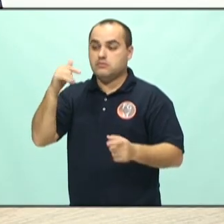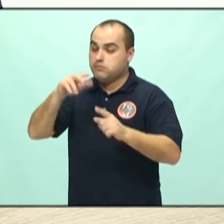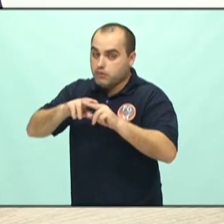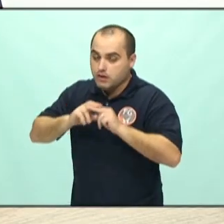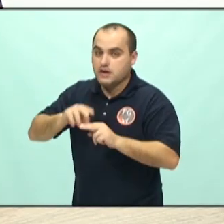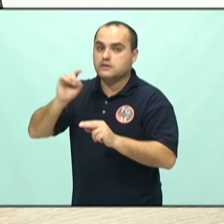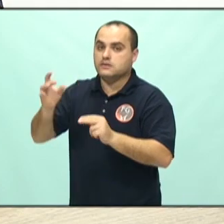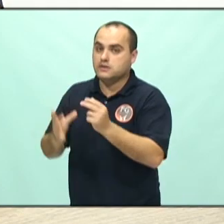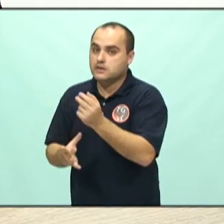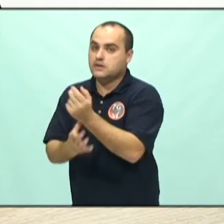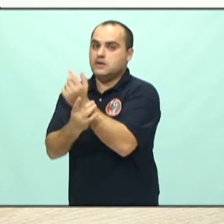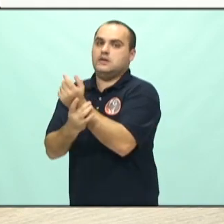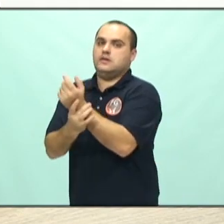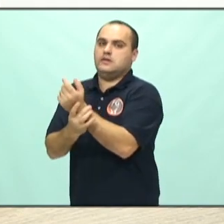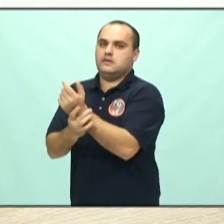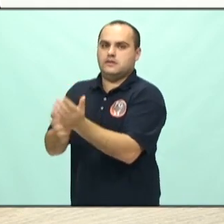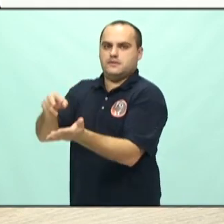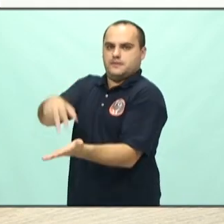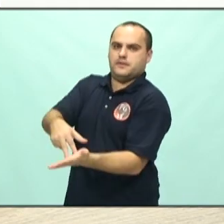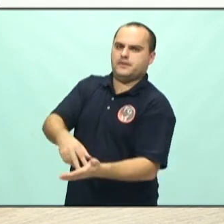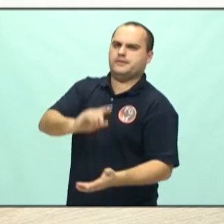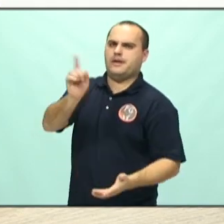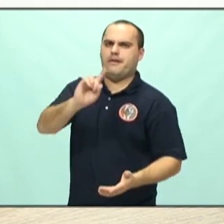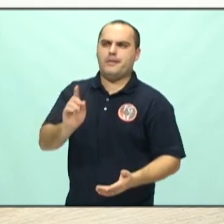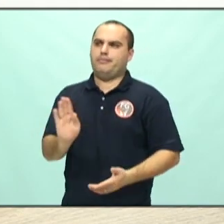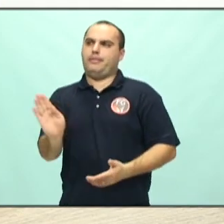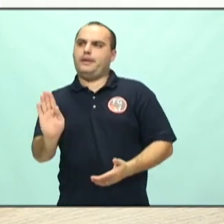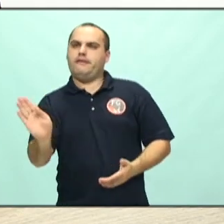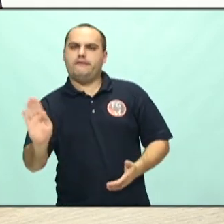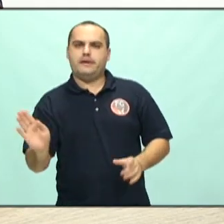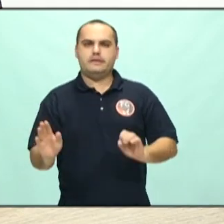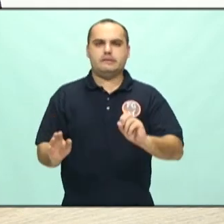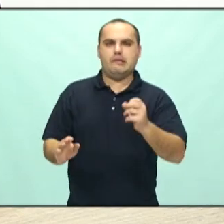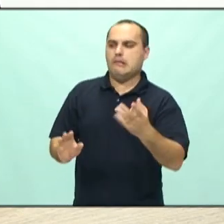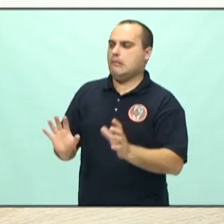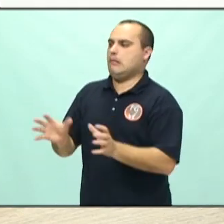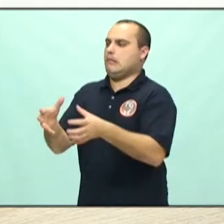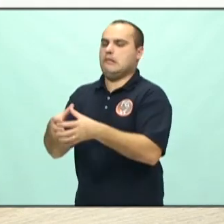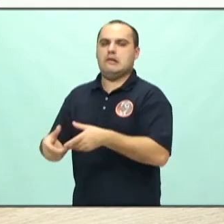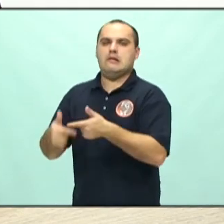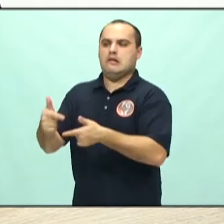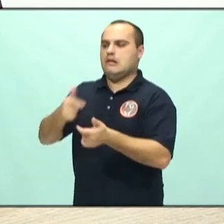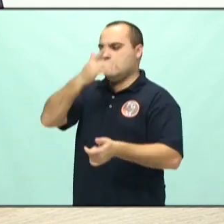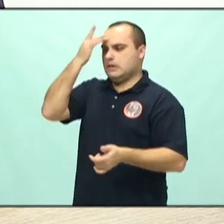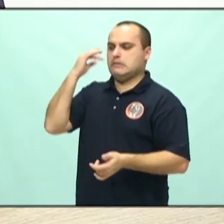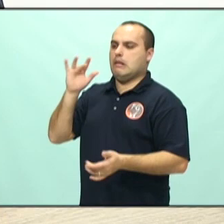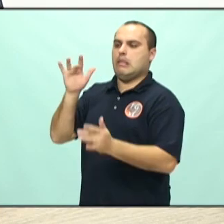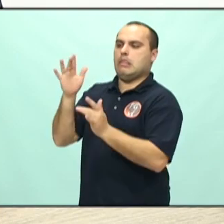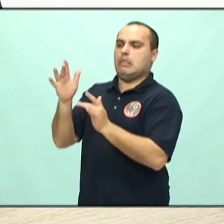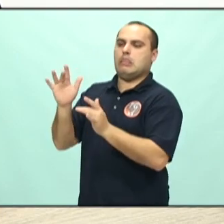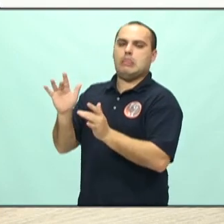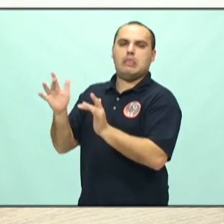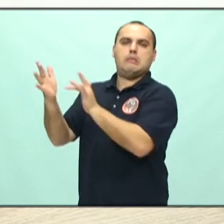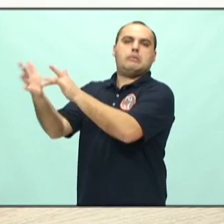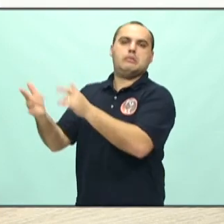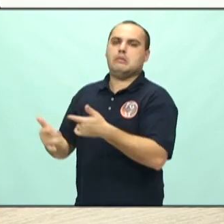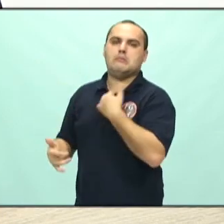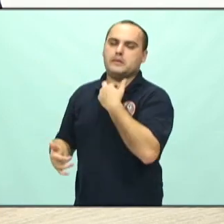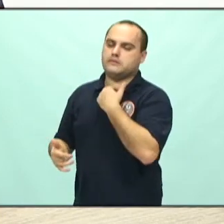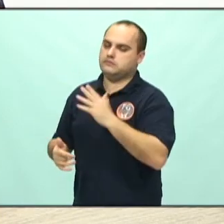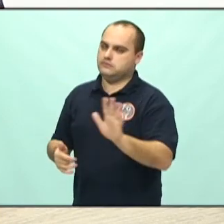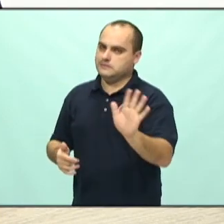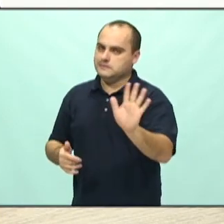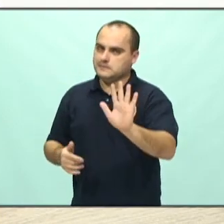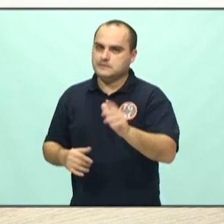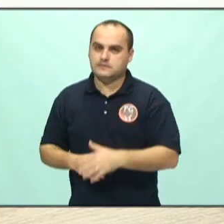serviço público. Não é para manter privilégios ou uma casta de trabalhadores que ninguém mexe. Até entrando um